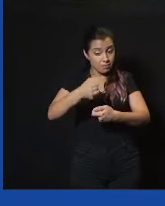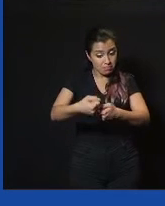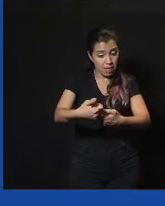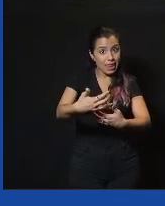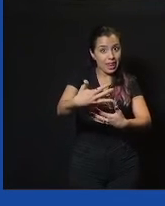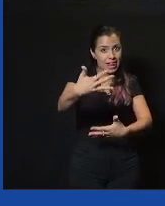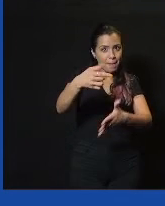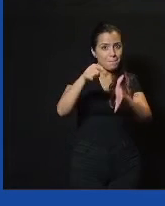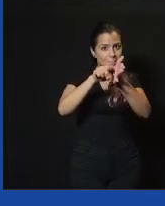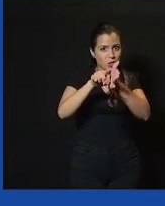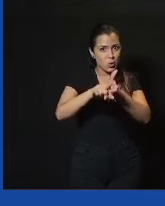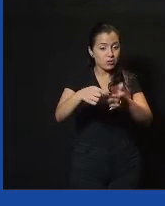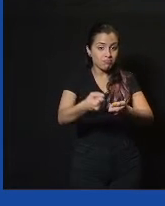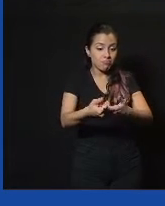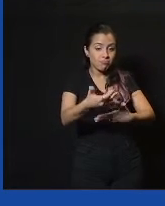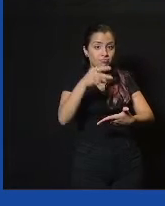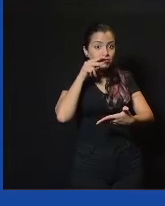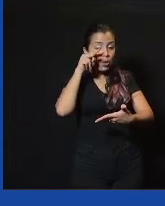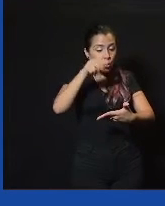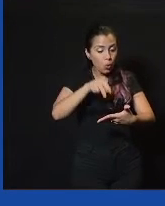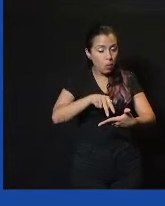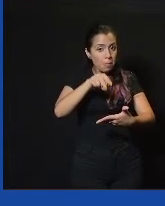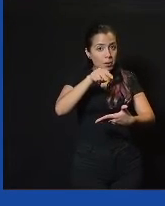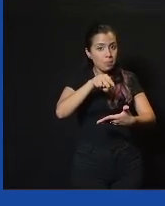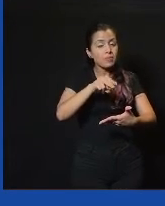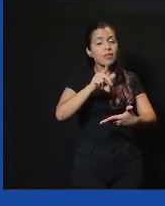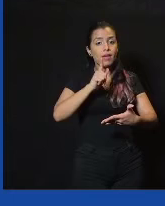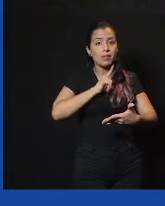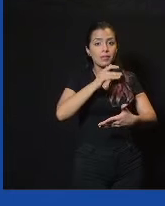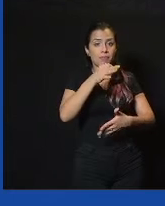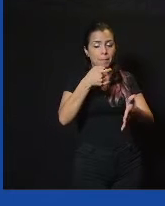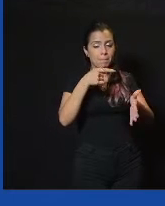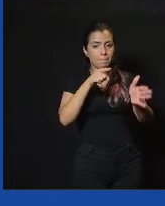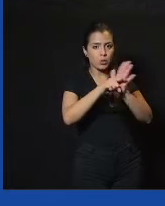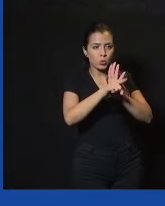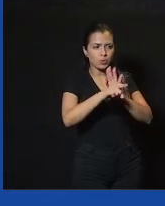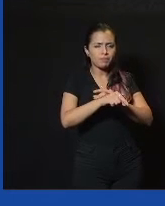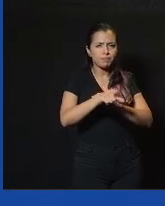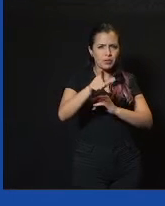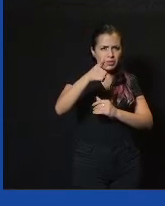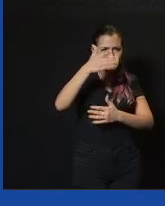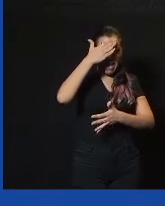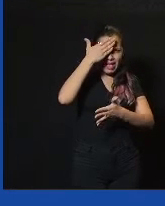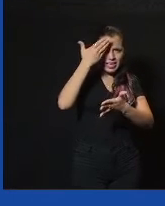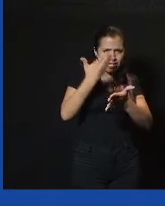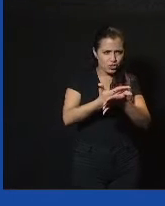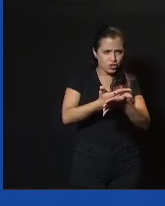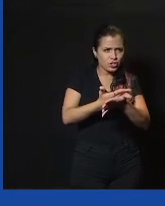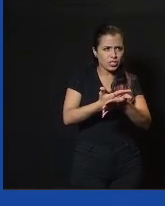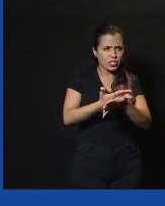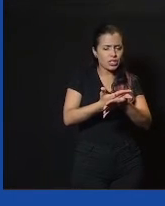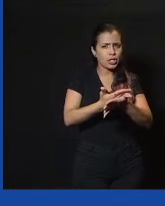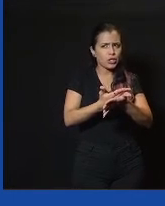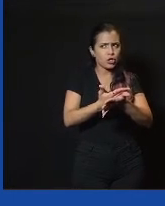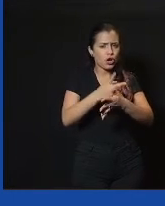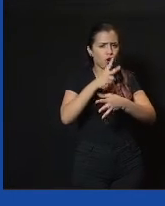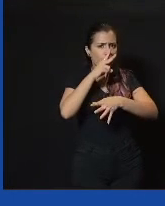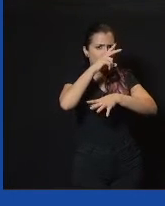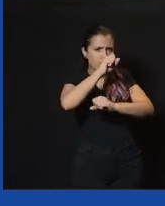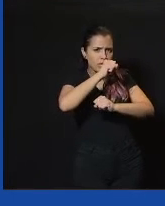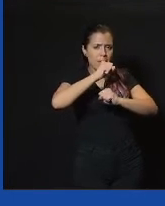as perguntas por mensagem. Essa é uma das perguntas que veio pela internet. Vocês acreditam que o fortalecimento ou essa